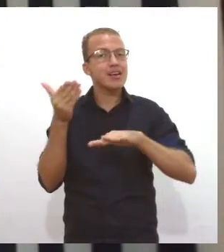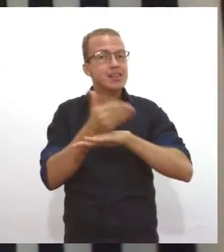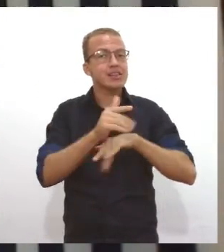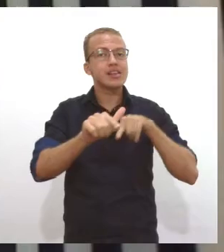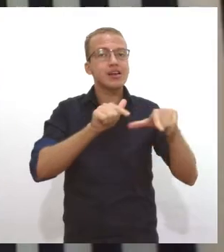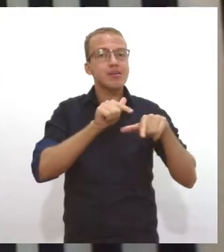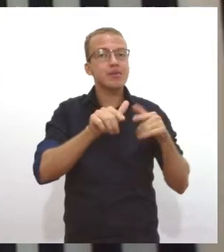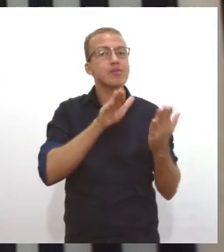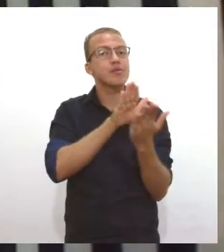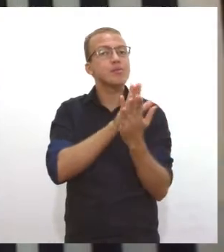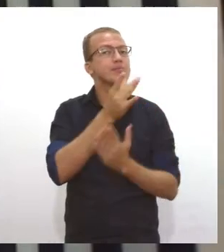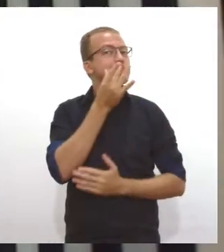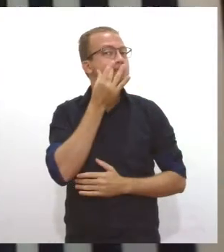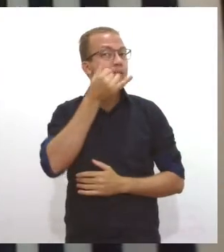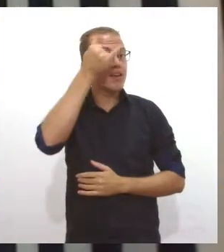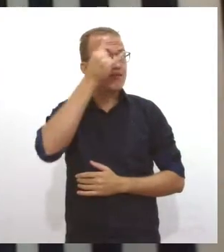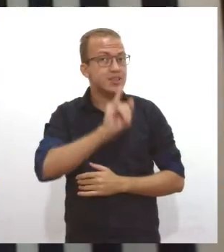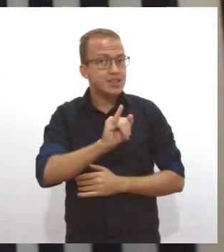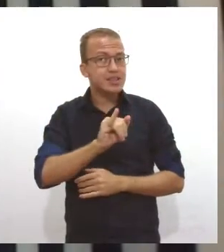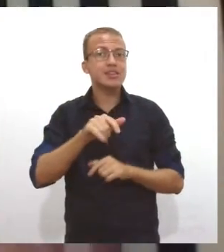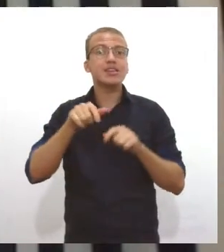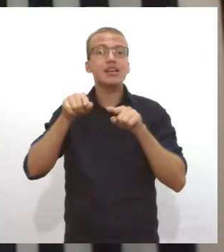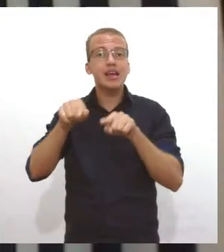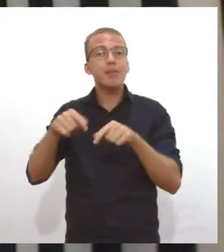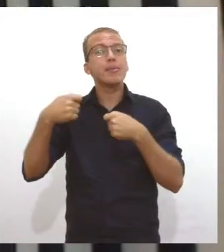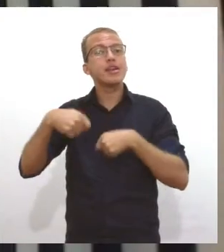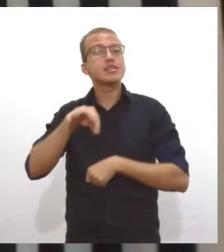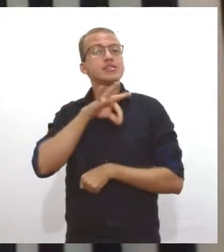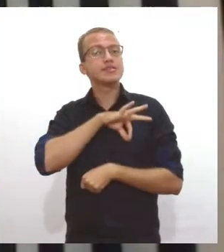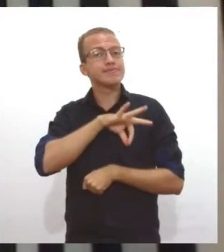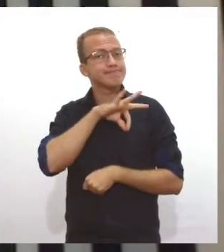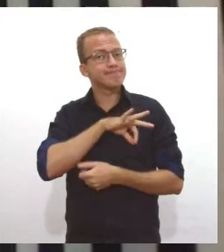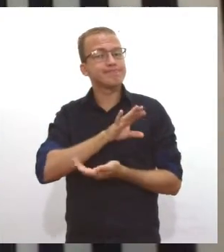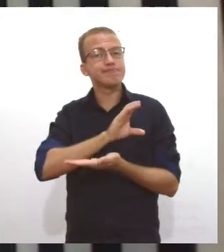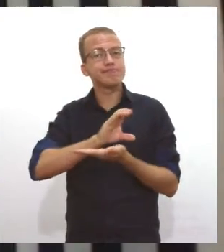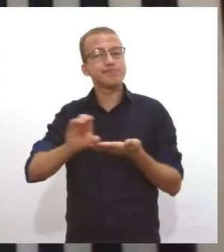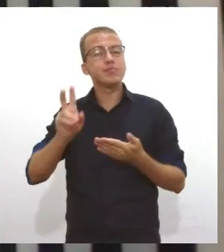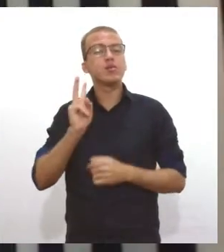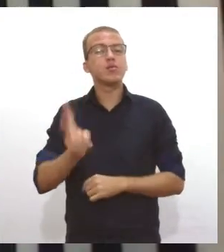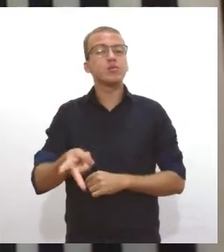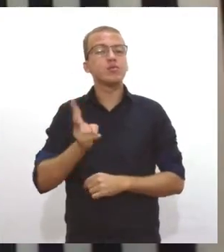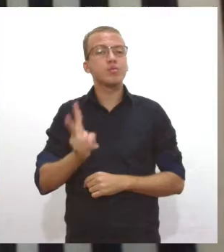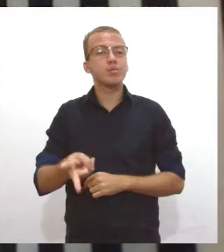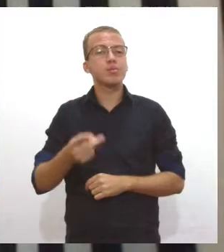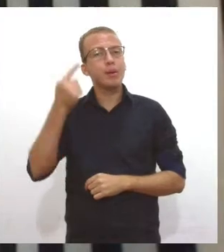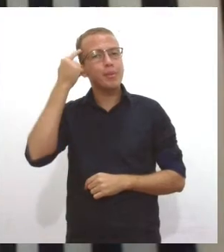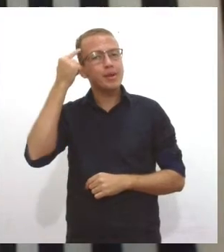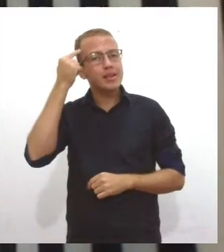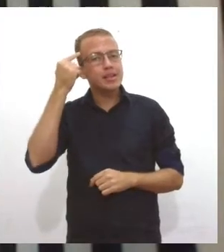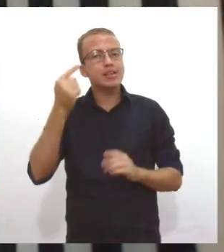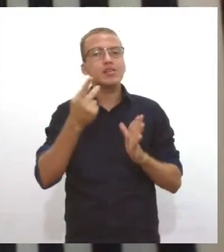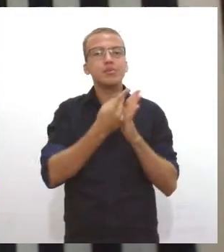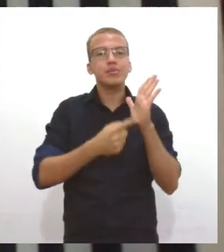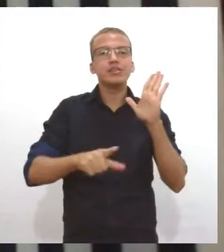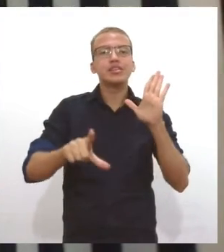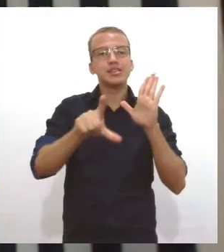sentido você fazer um projeto de lei que obriga o afastamento das mulheres elas vão ter prejuízo financeiro